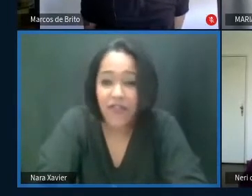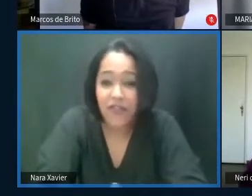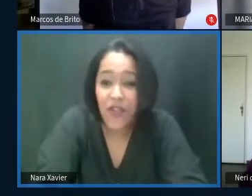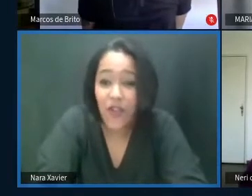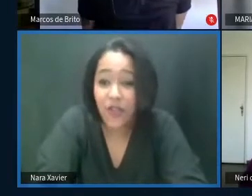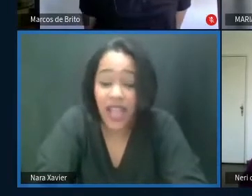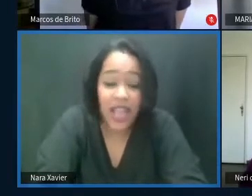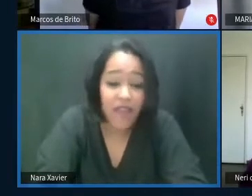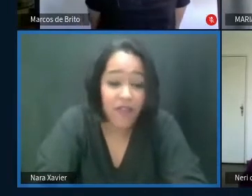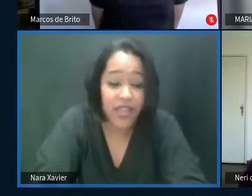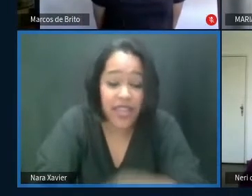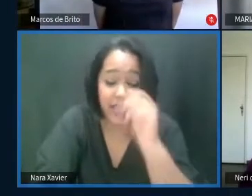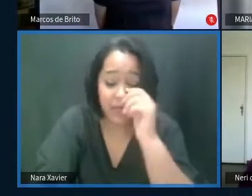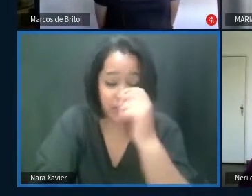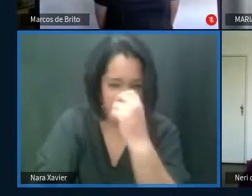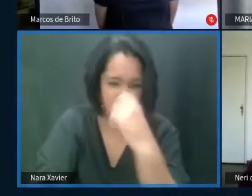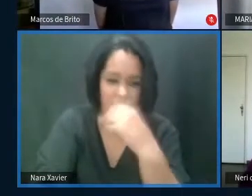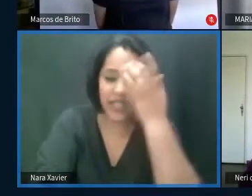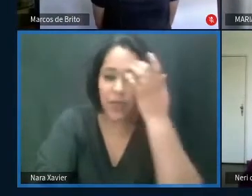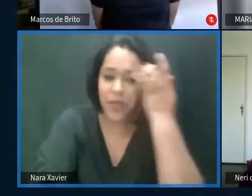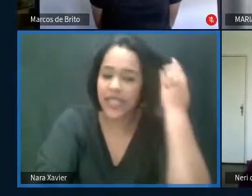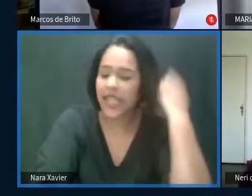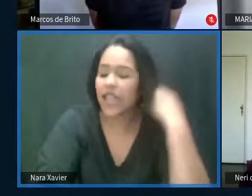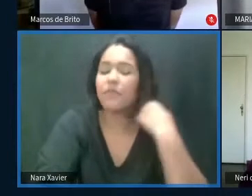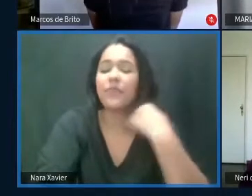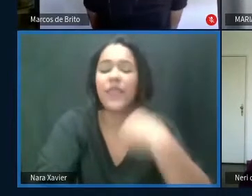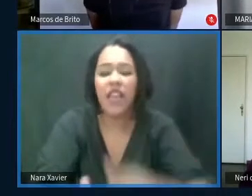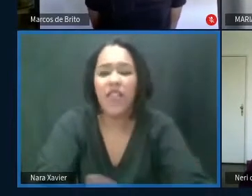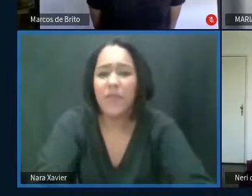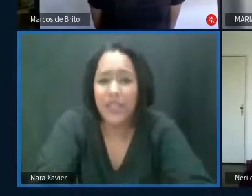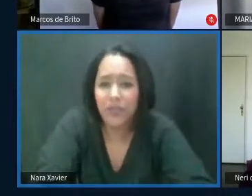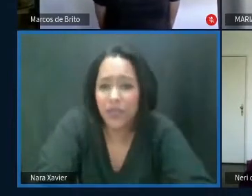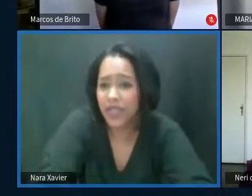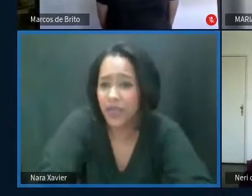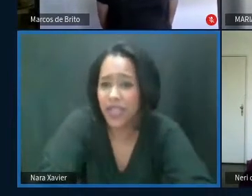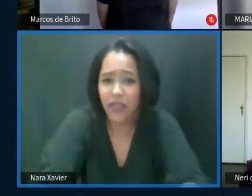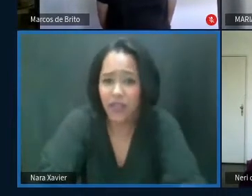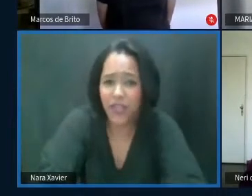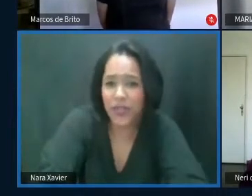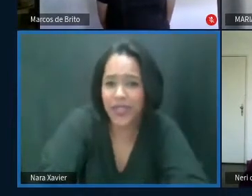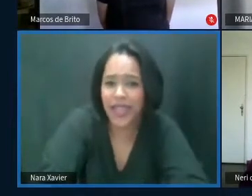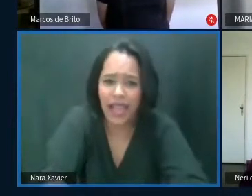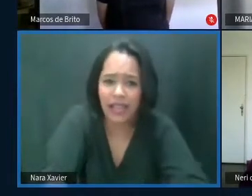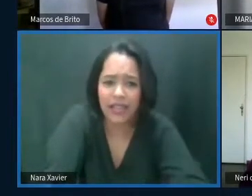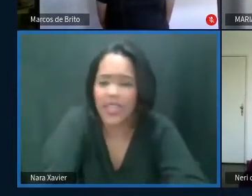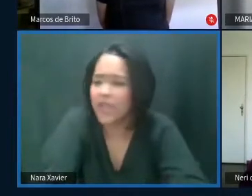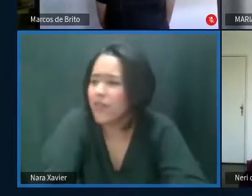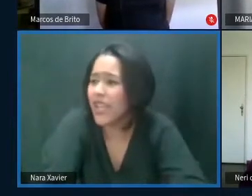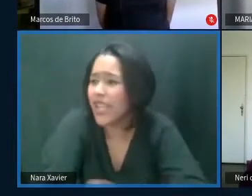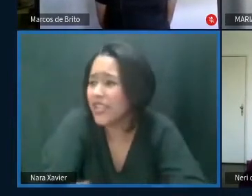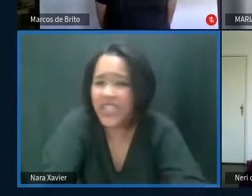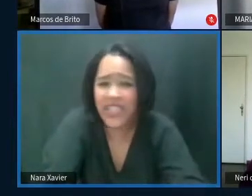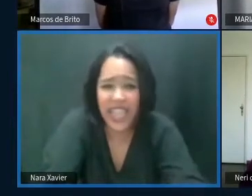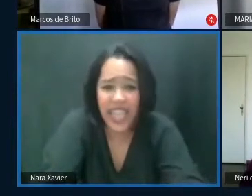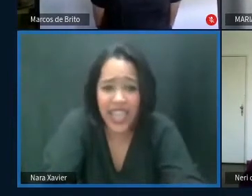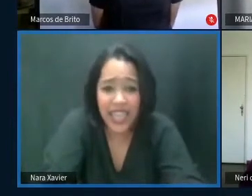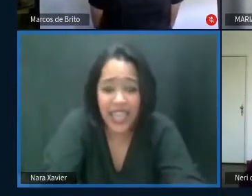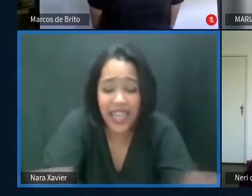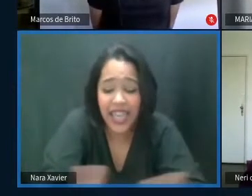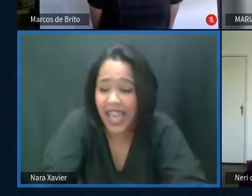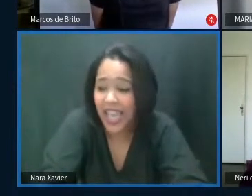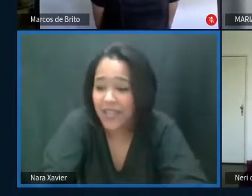assim, eu vou querer estudar, vou fazer um mestrado. Eu falei, mas eu não sei o que, que eu vou estudar. Vou falar de